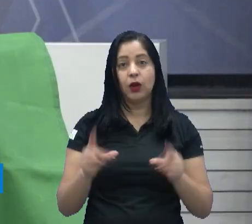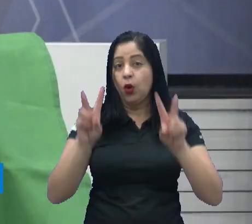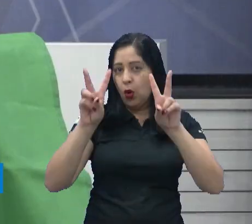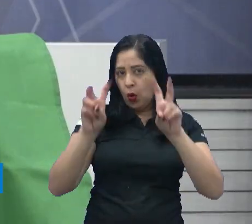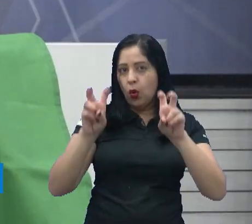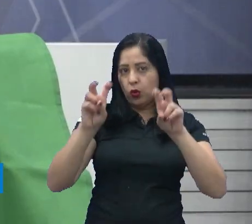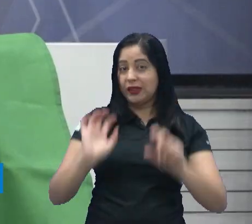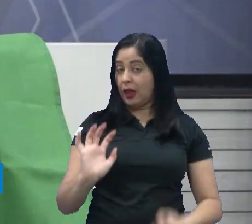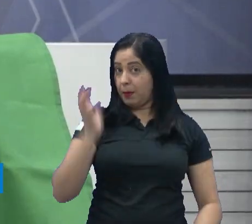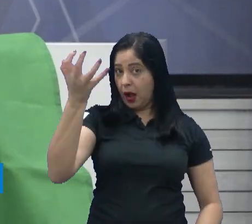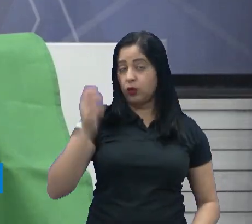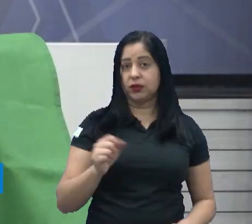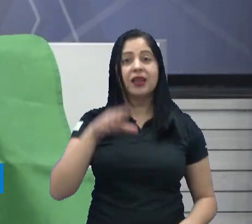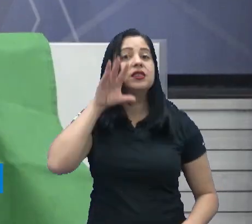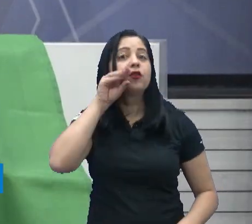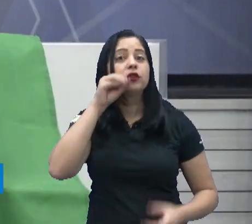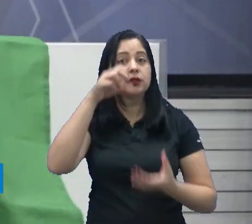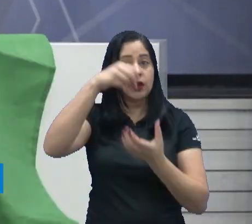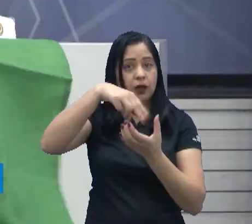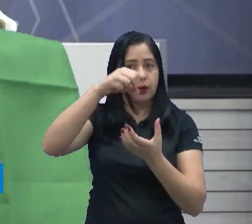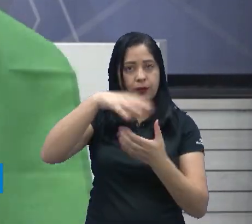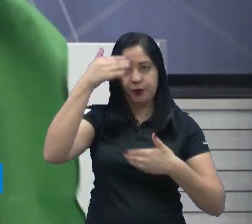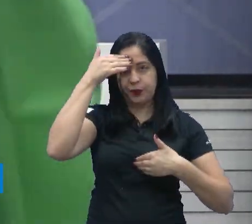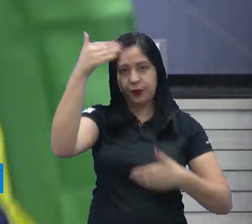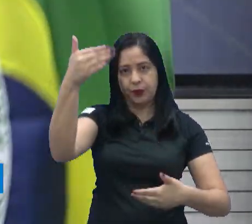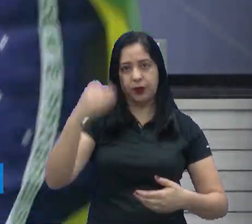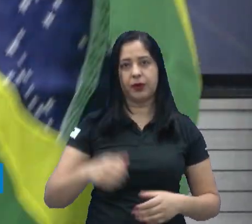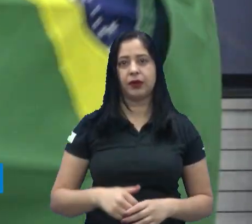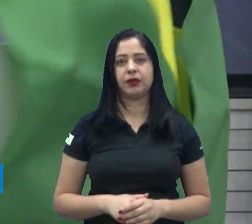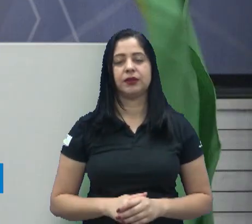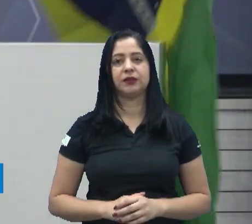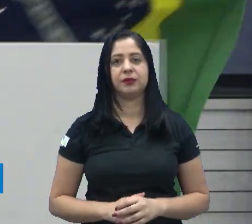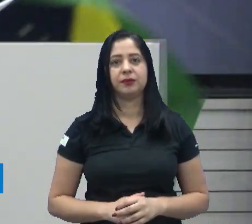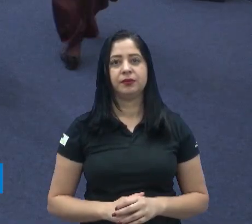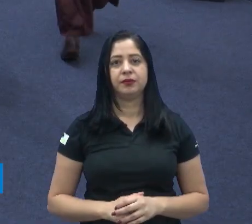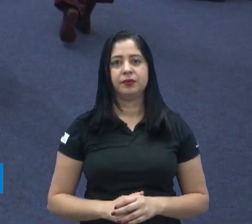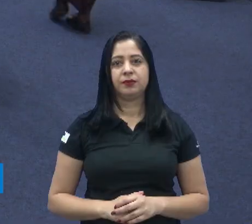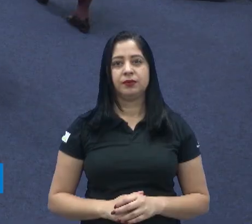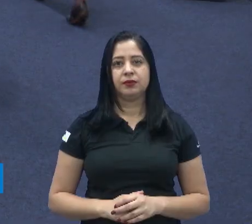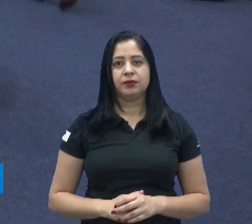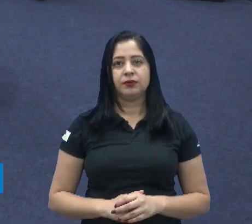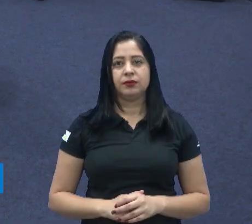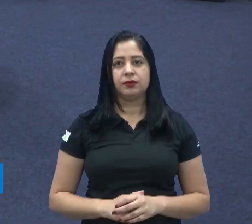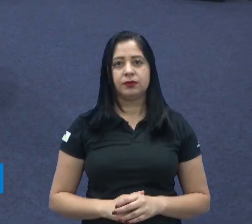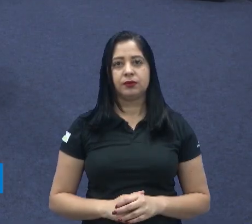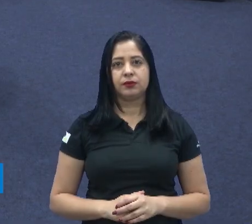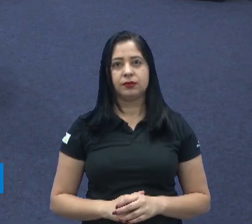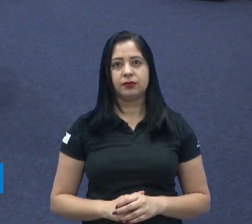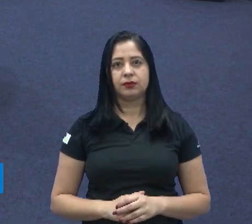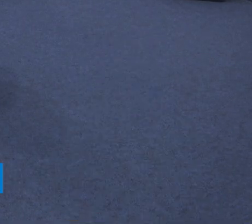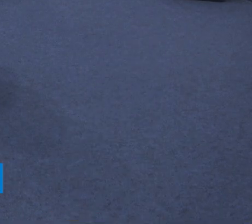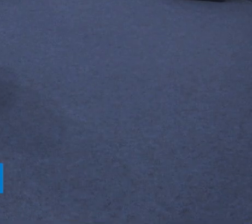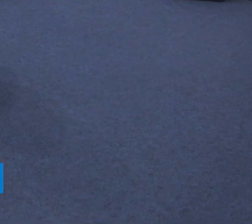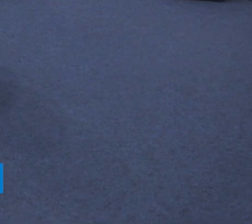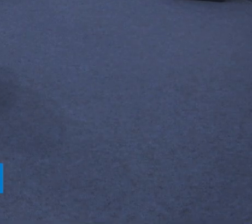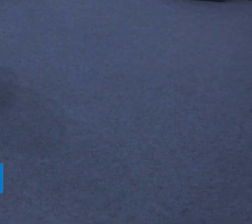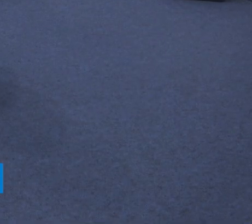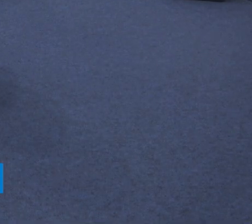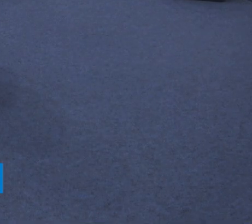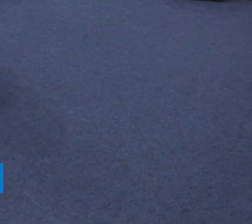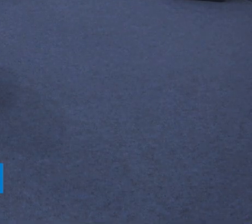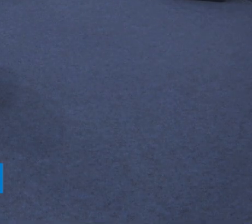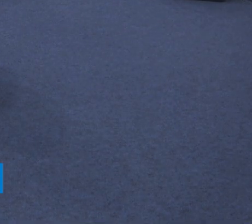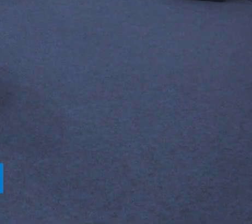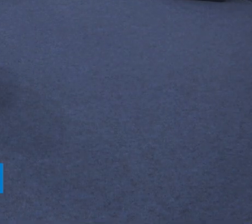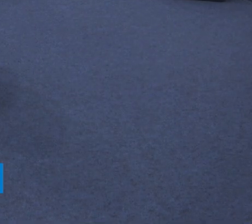acontecido com os funcionários da Urbã. Obrigado, presidente. Obrigado, vereadora. Agora solicito que a